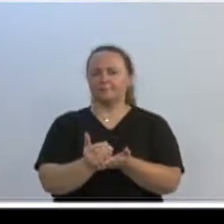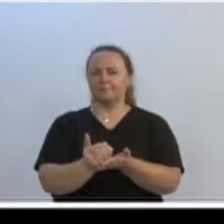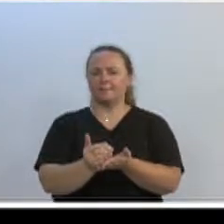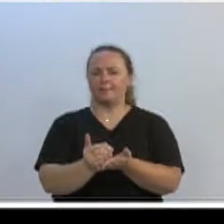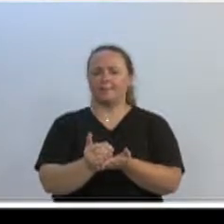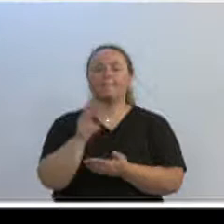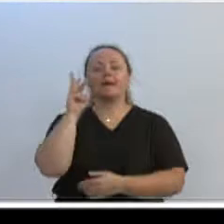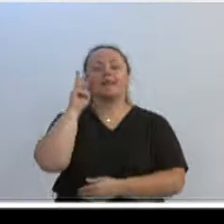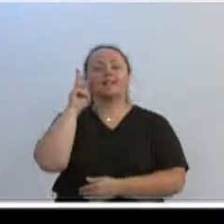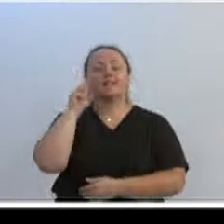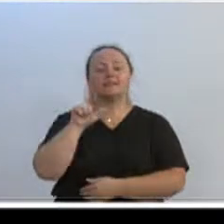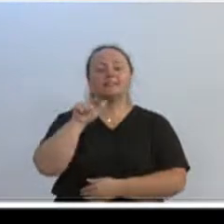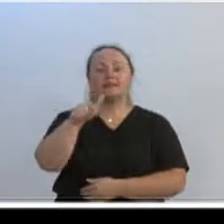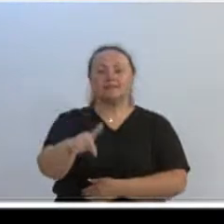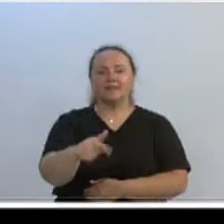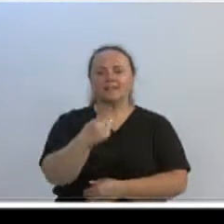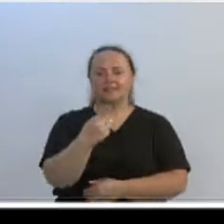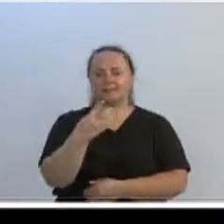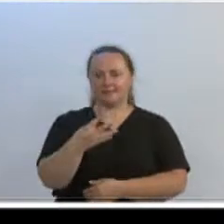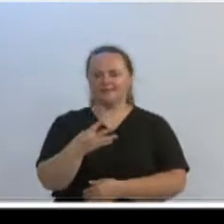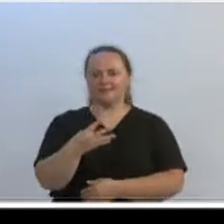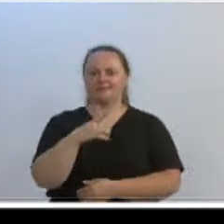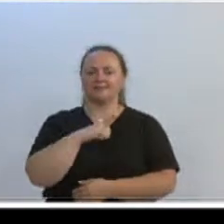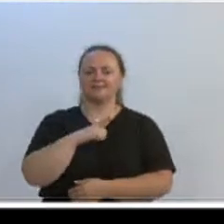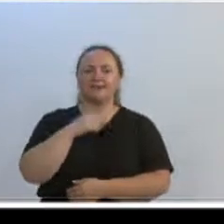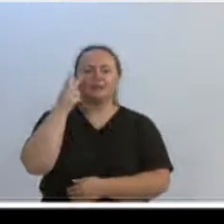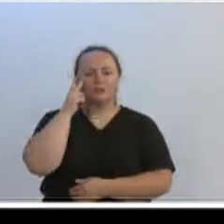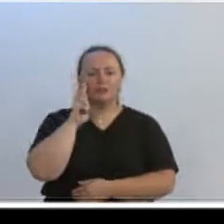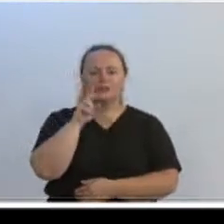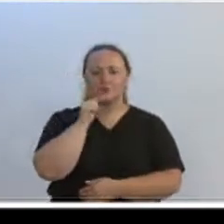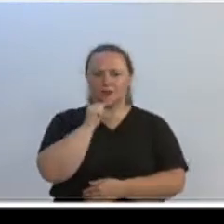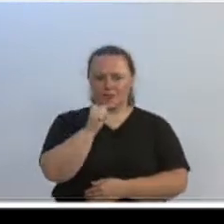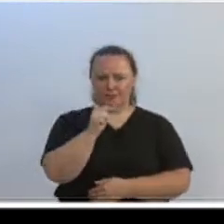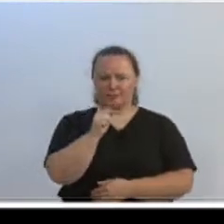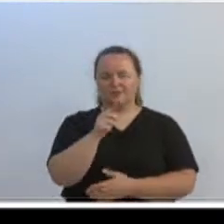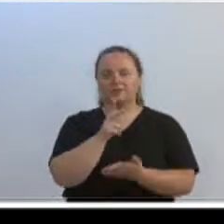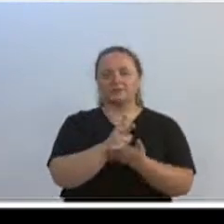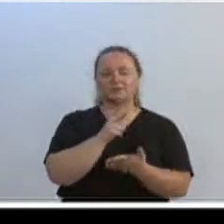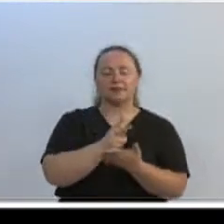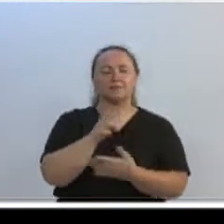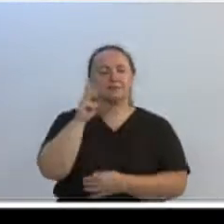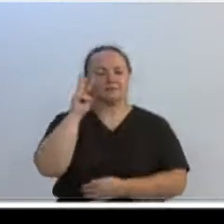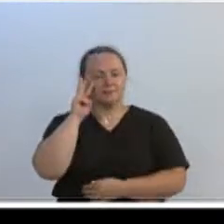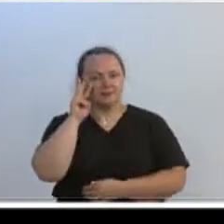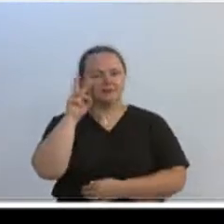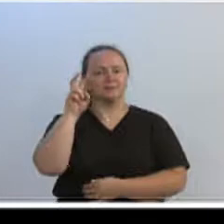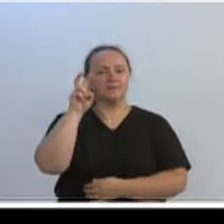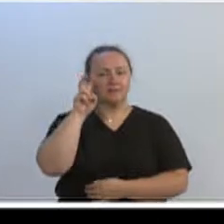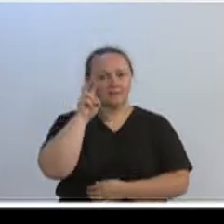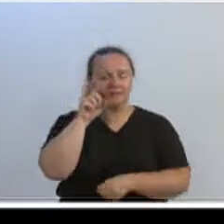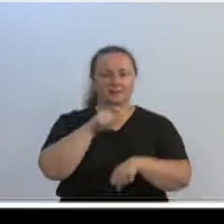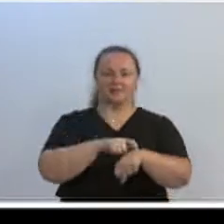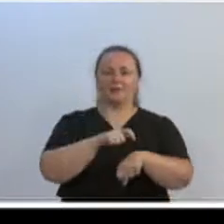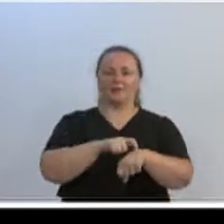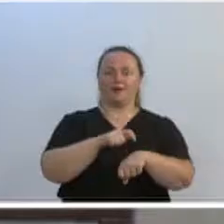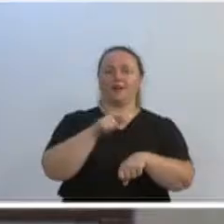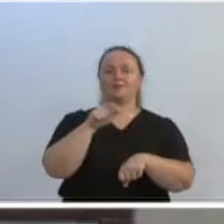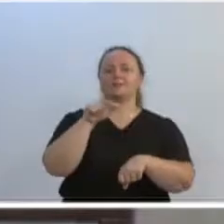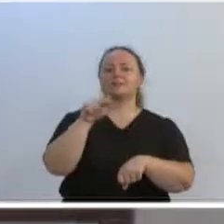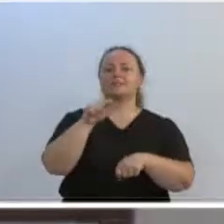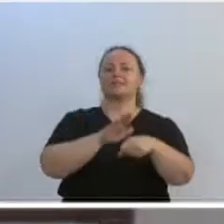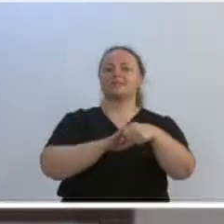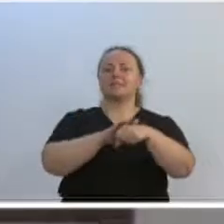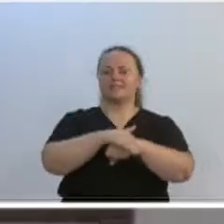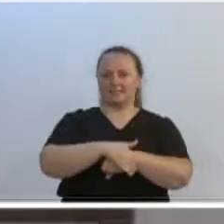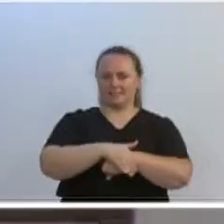na próxima terça-feira dia 14 serão dois dias por semana às terças e quintas feiras com início às 19 horas à